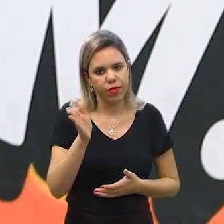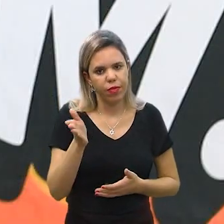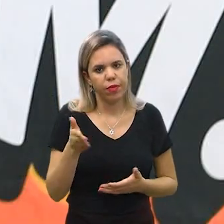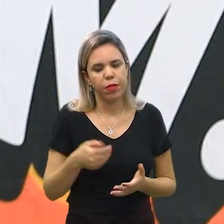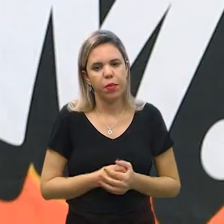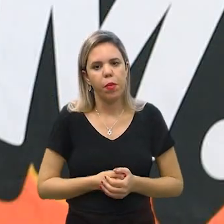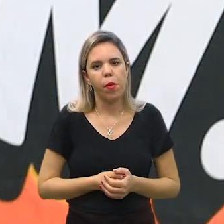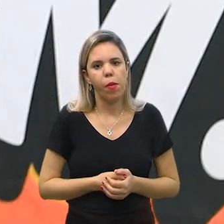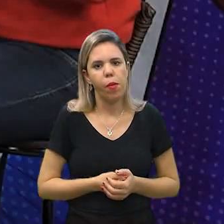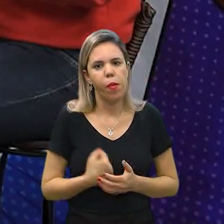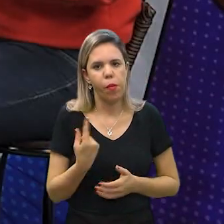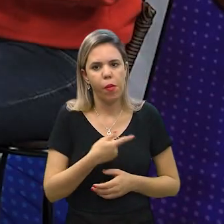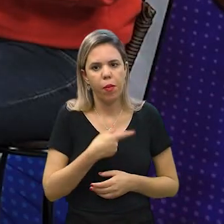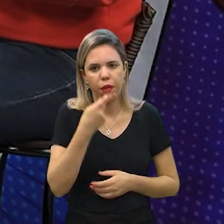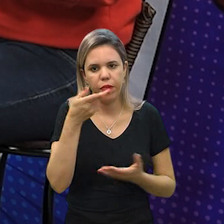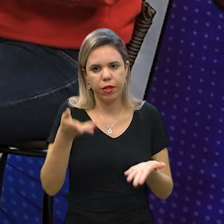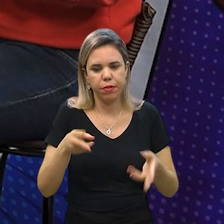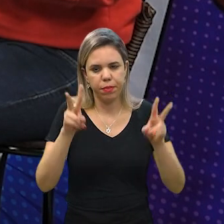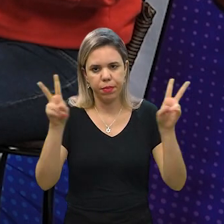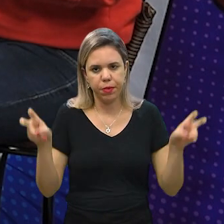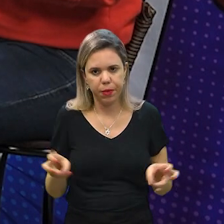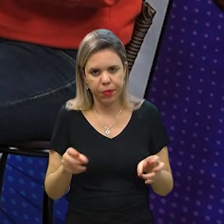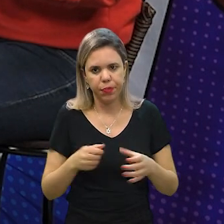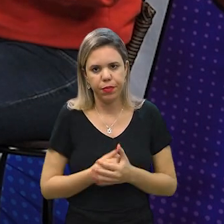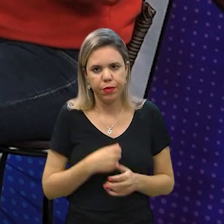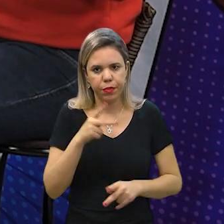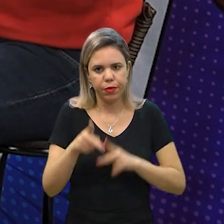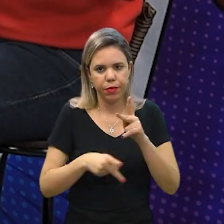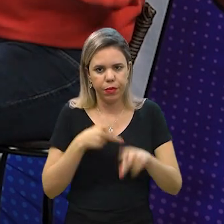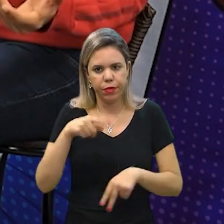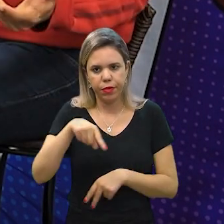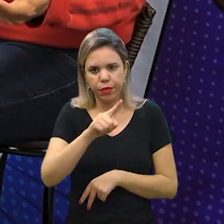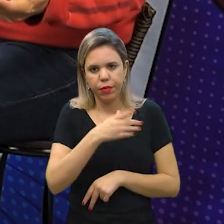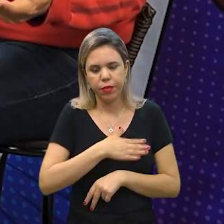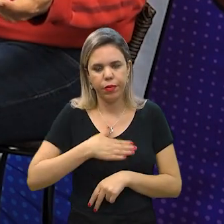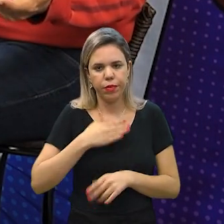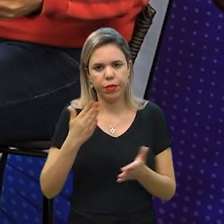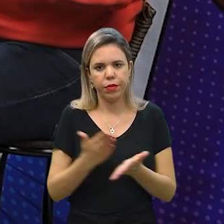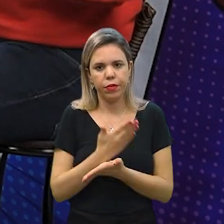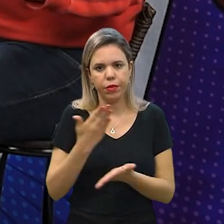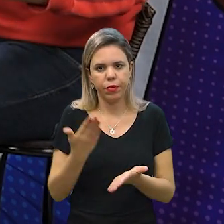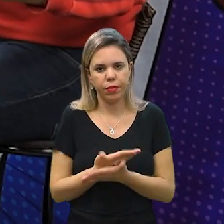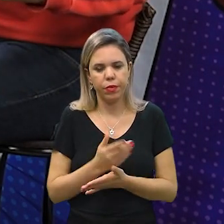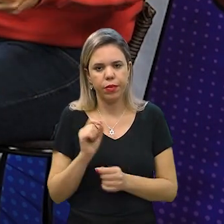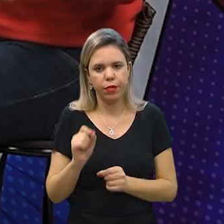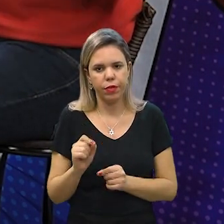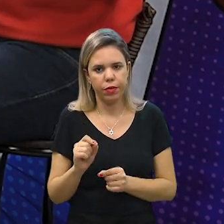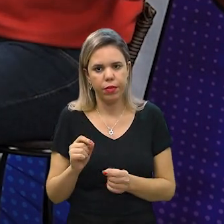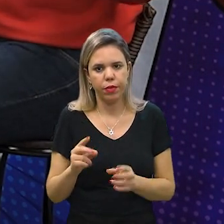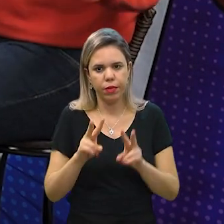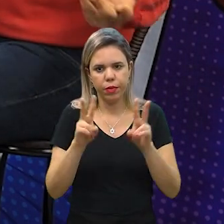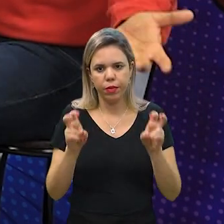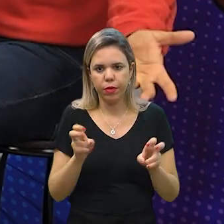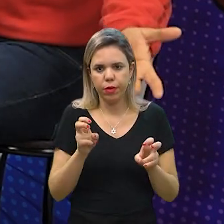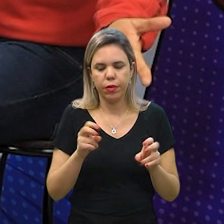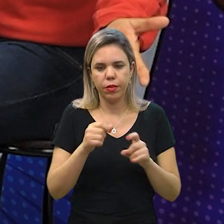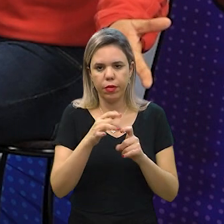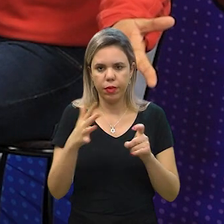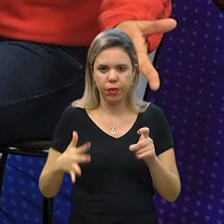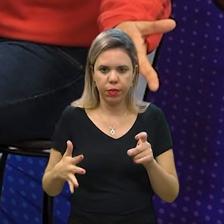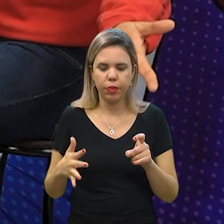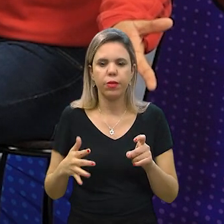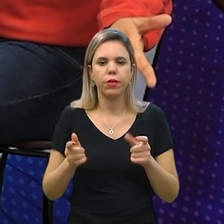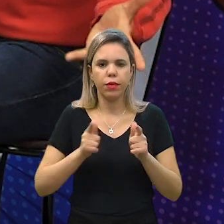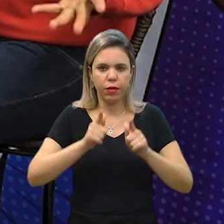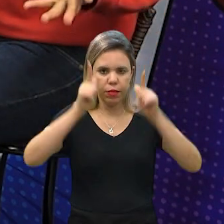já então que nós tocamos aqui no assunto do pessoal que vai gostar do livro, né, que gosta de livros sobre